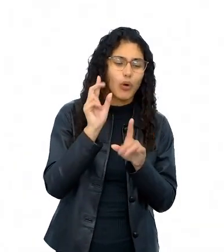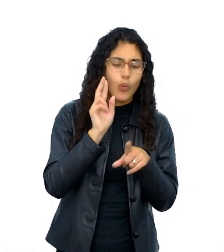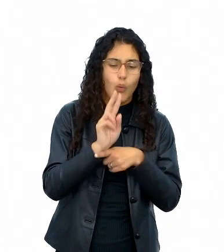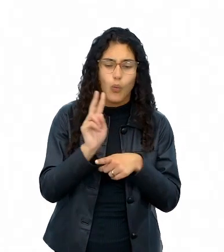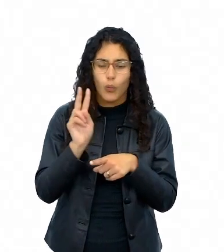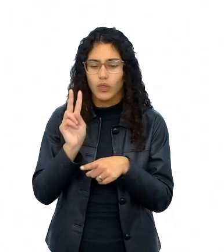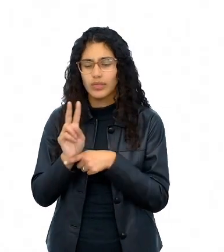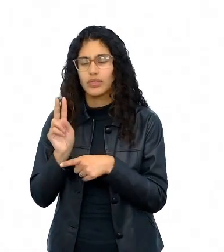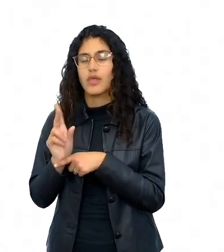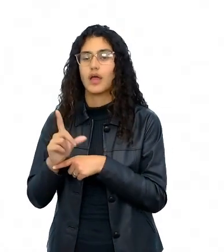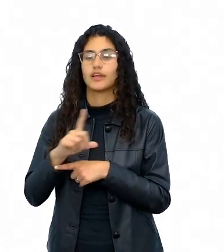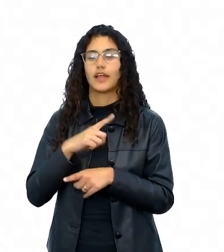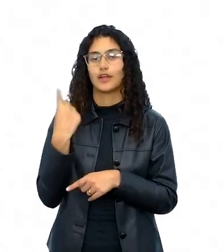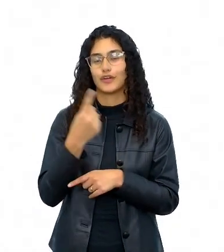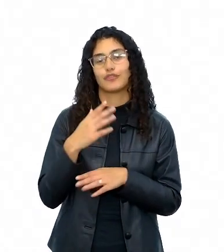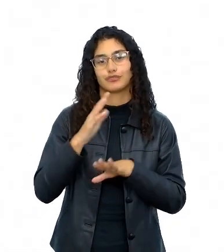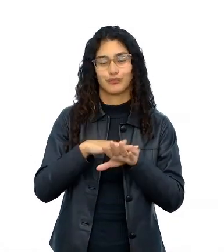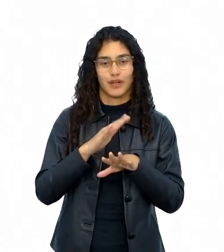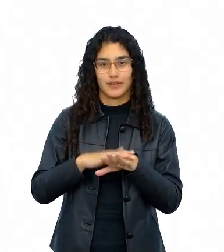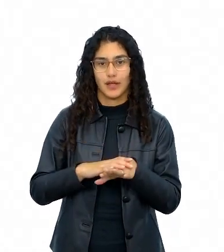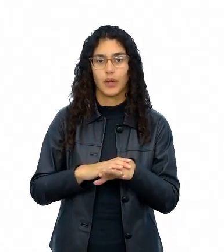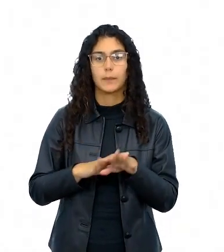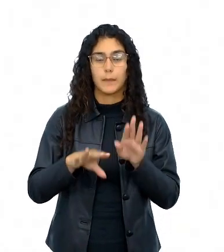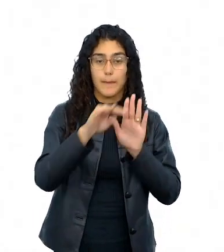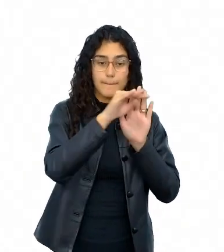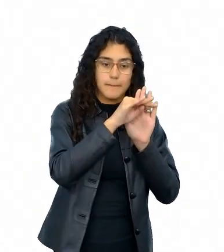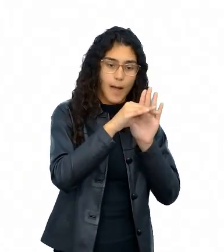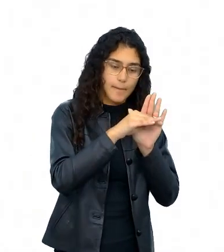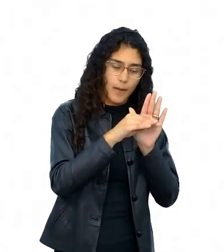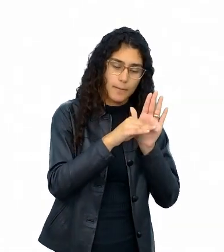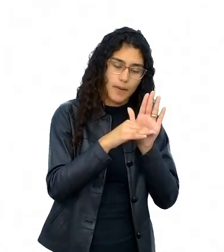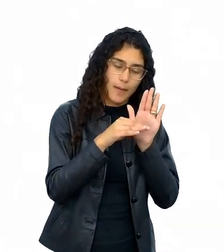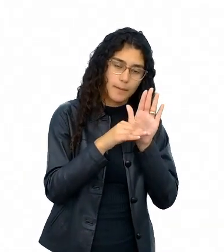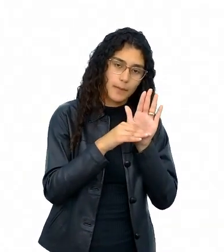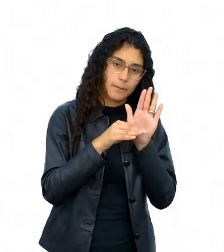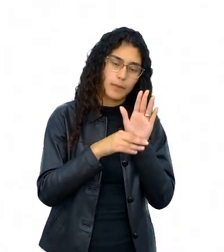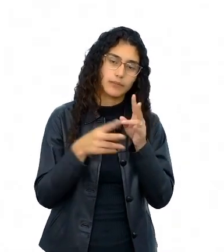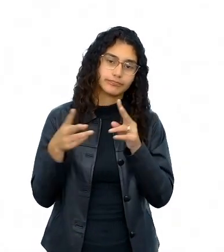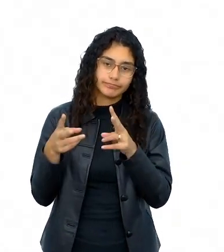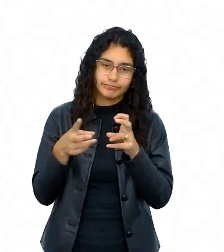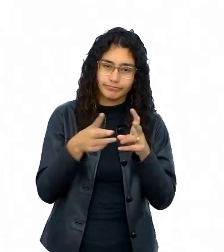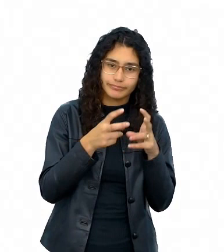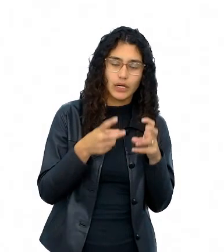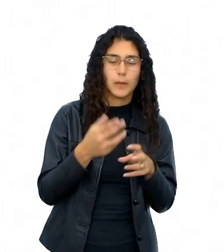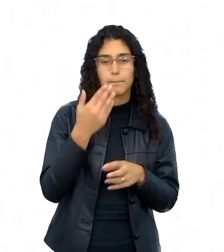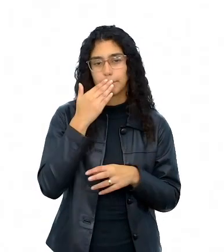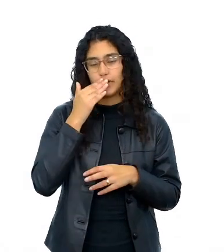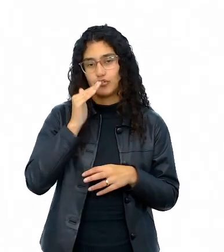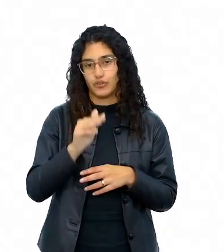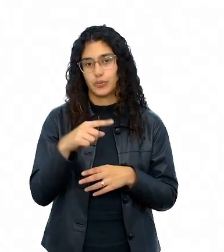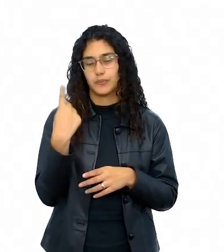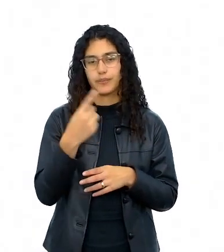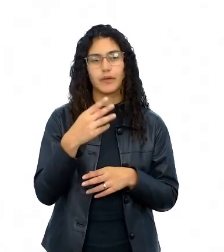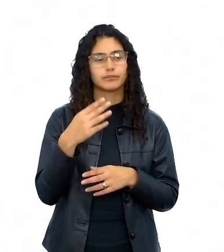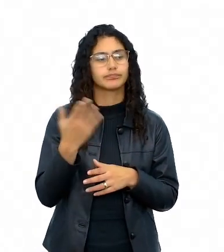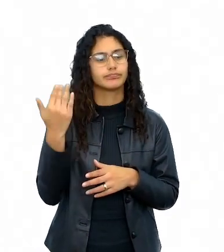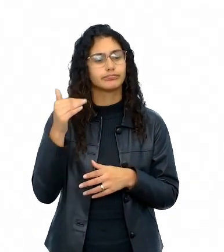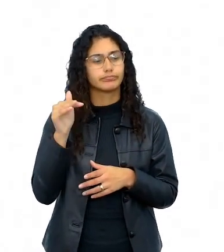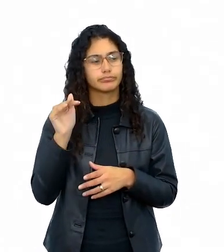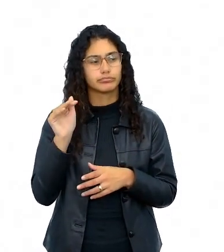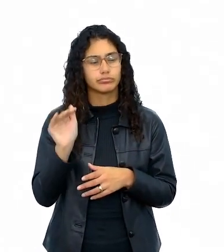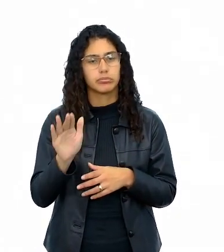a gente está aqui, né, passando de linha por linha e tá pedindo